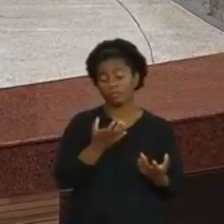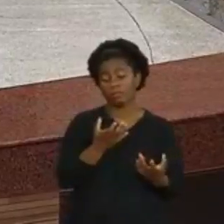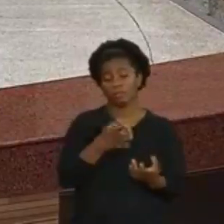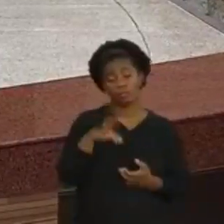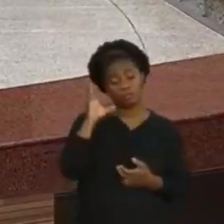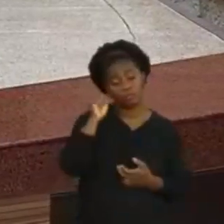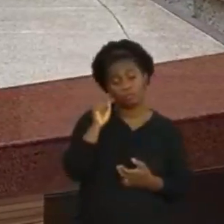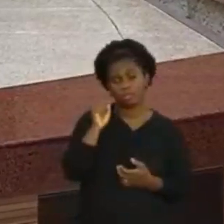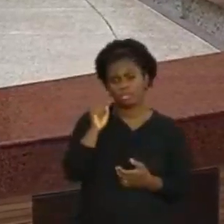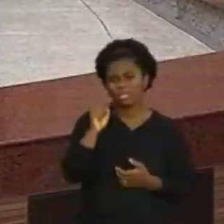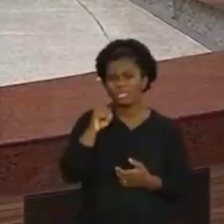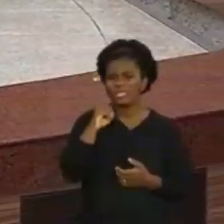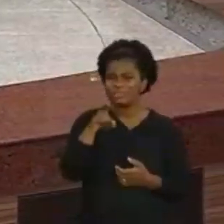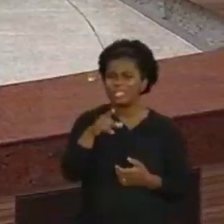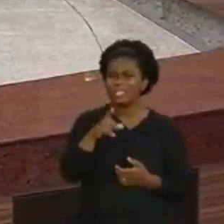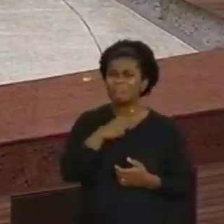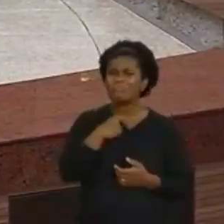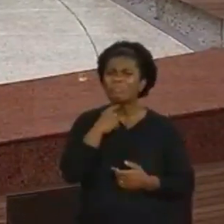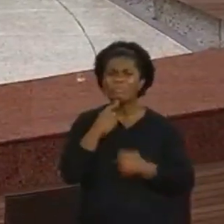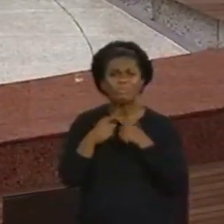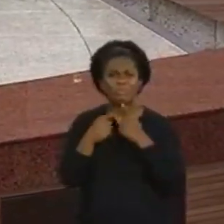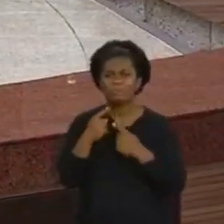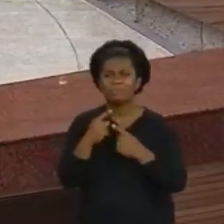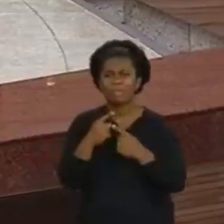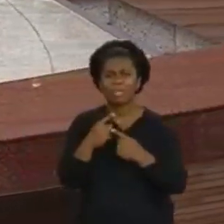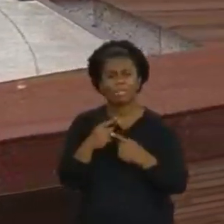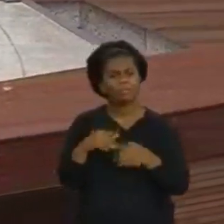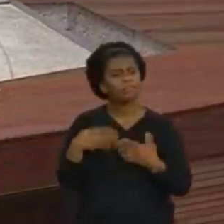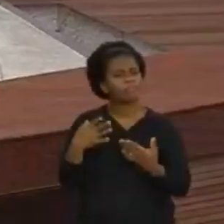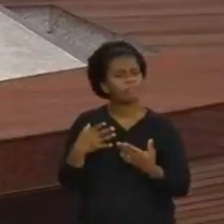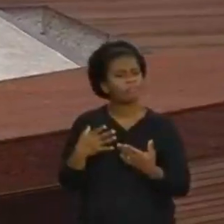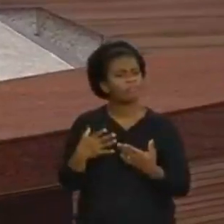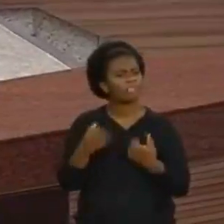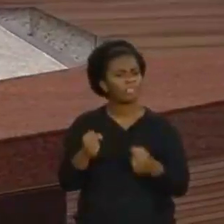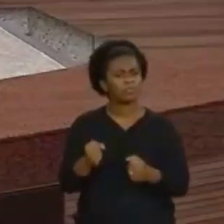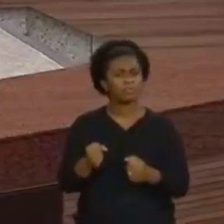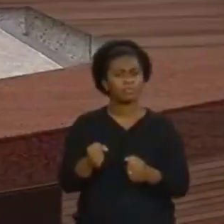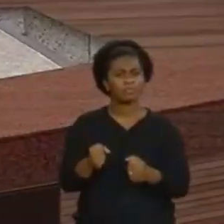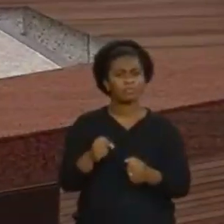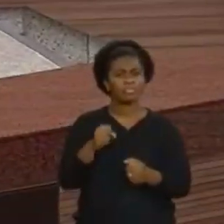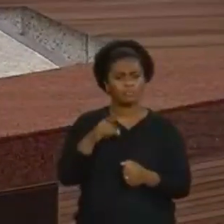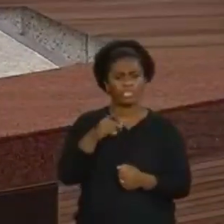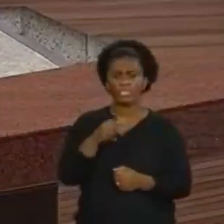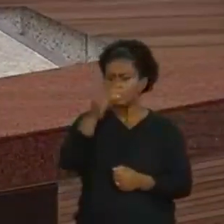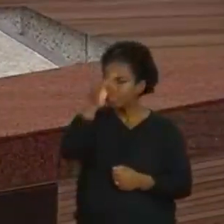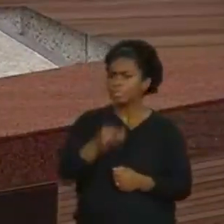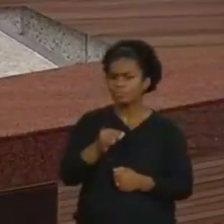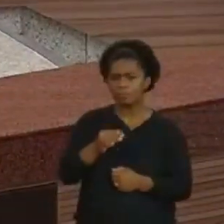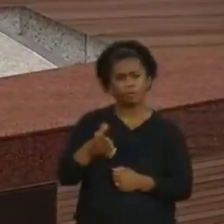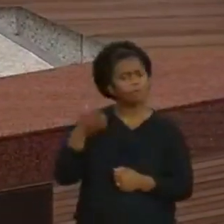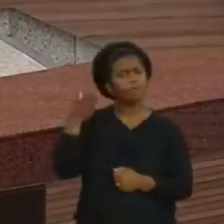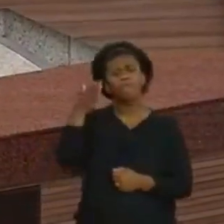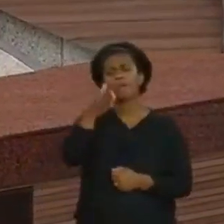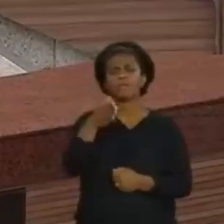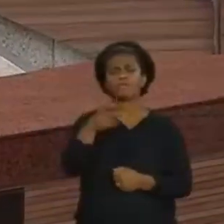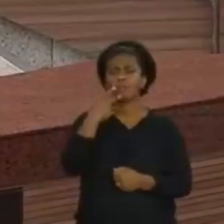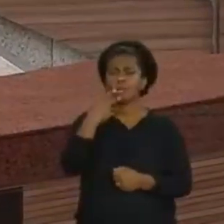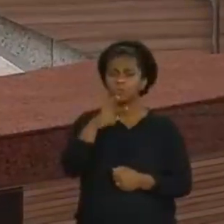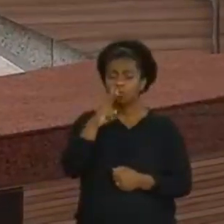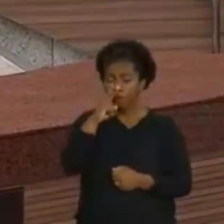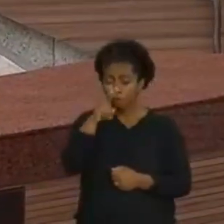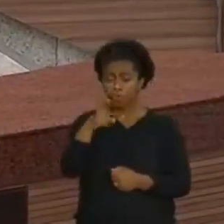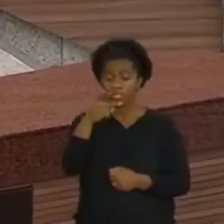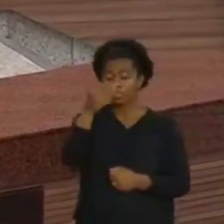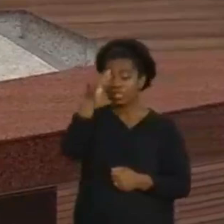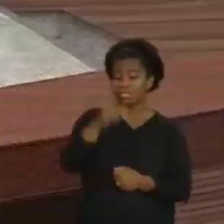Na dúvida não vá. Na certeza não pergunte a ninguém, pode ir que dá certo. Sua força é sua certeza, sua